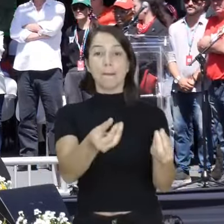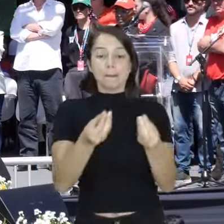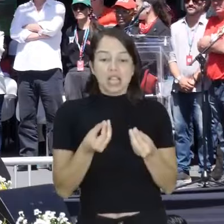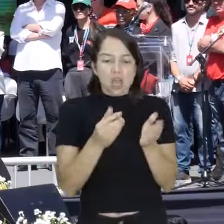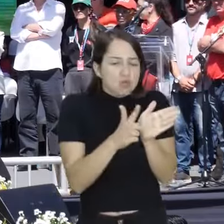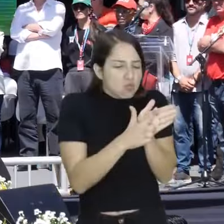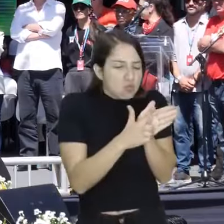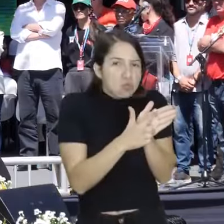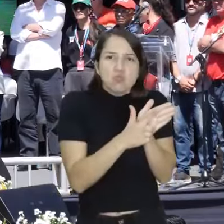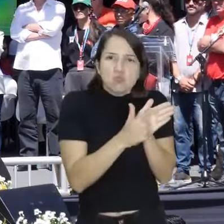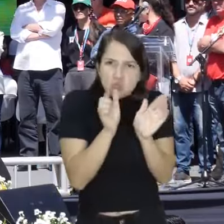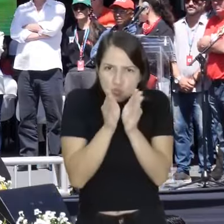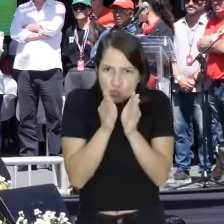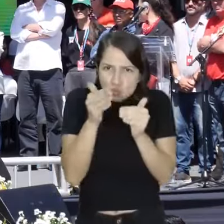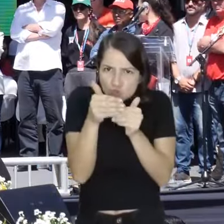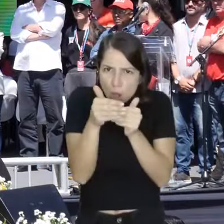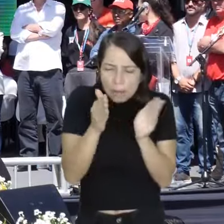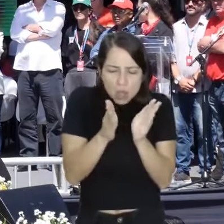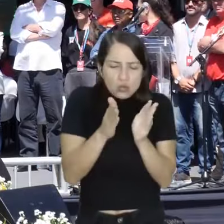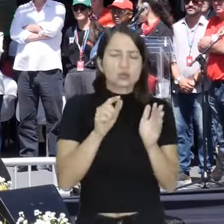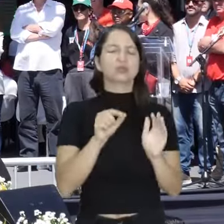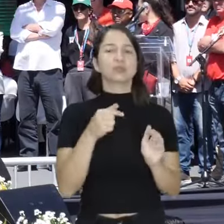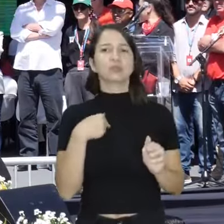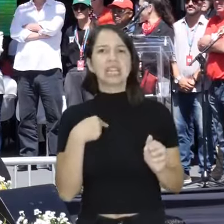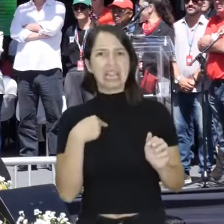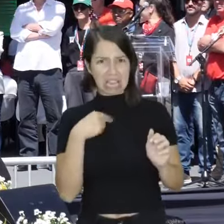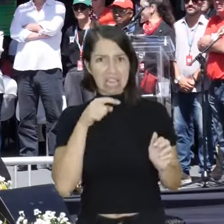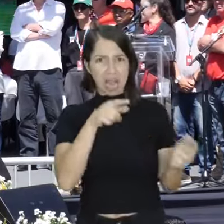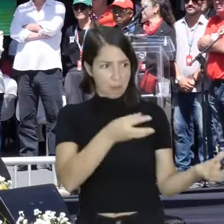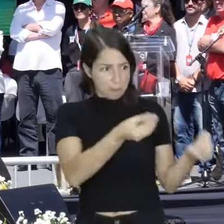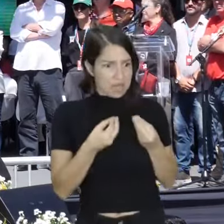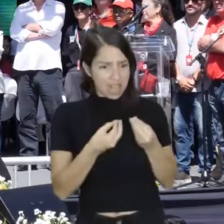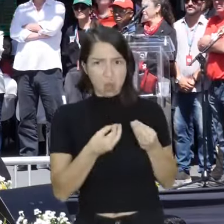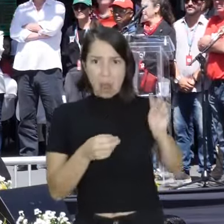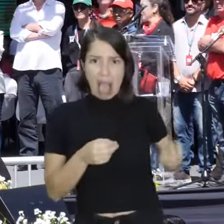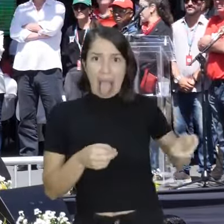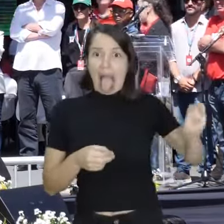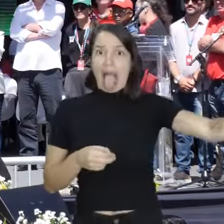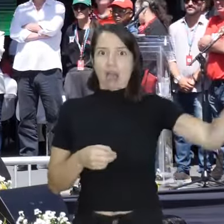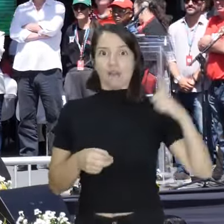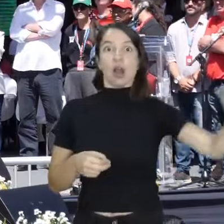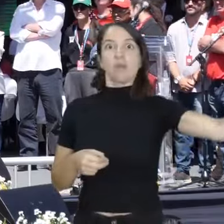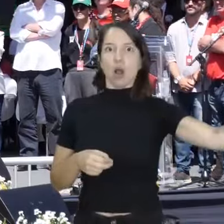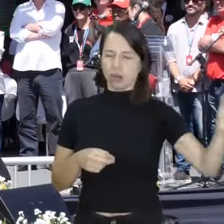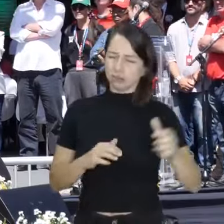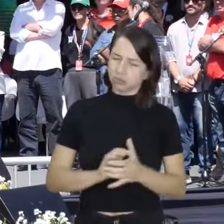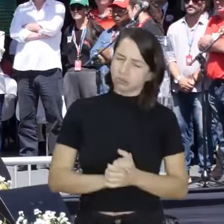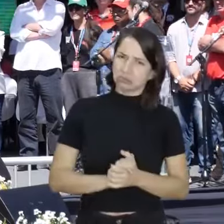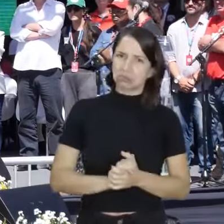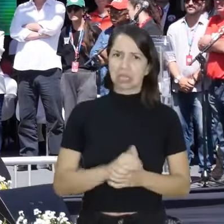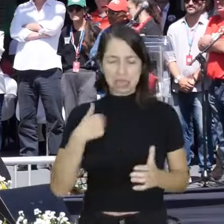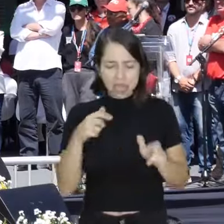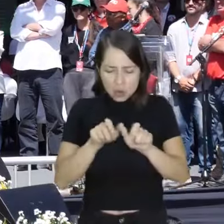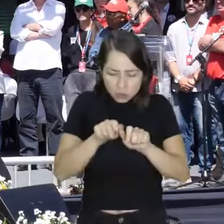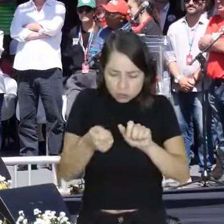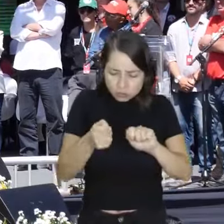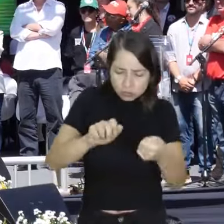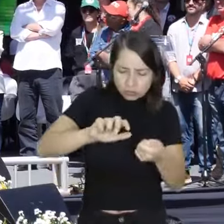coisa não tem autor. Aí o papelzinho estava dizendo o que eu vou dizer para vocês. Dizia assim: